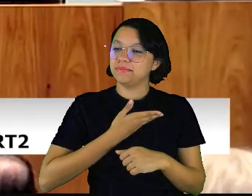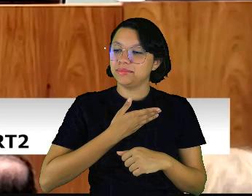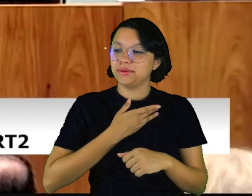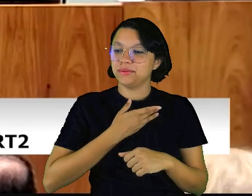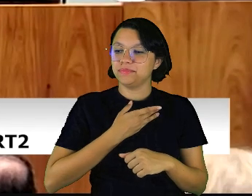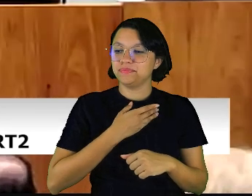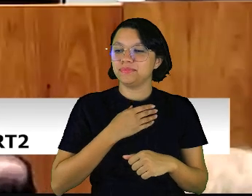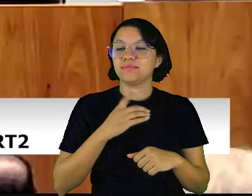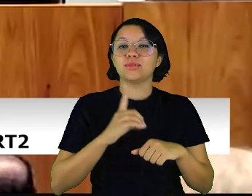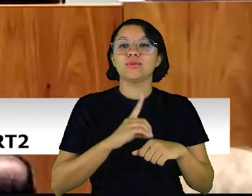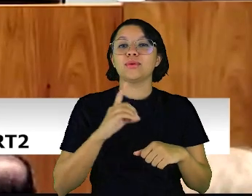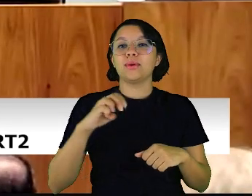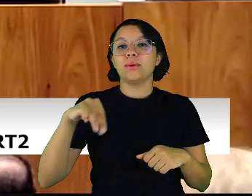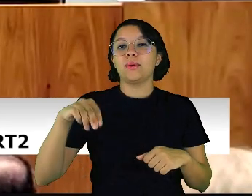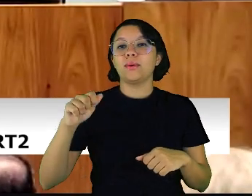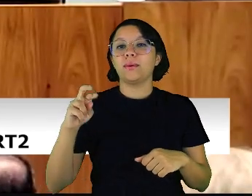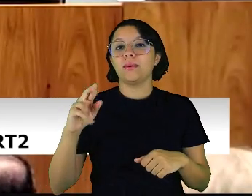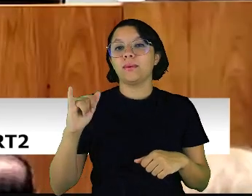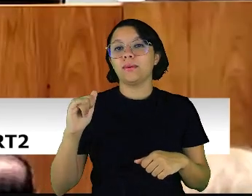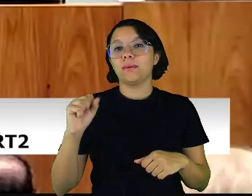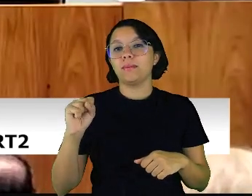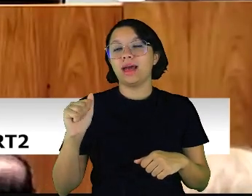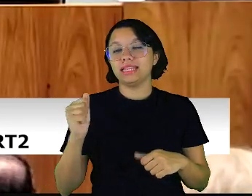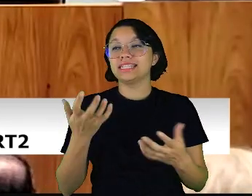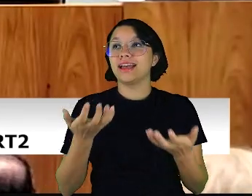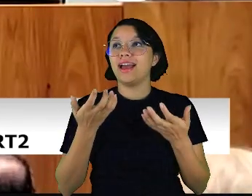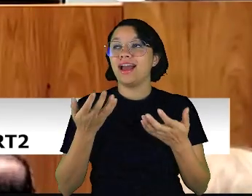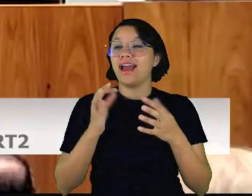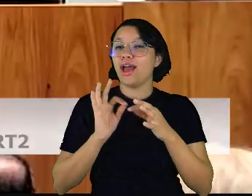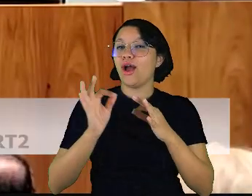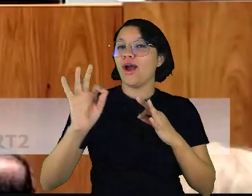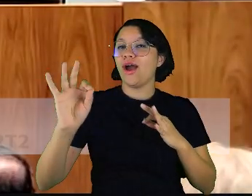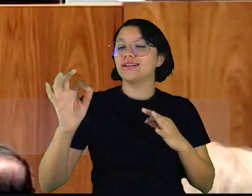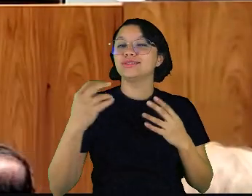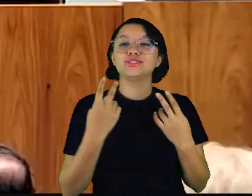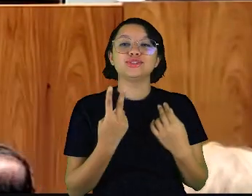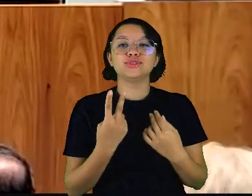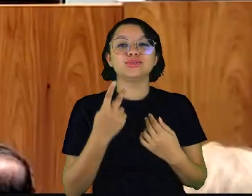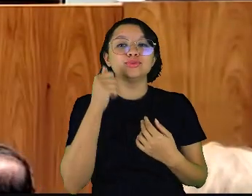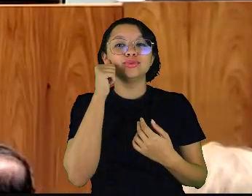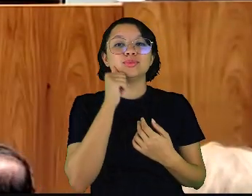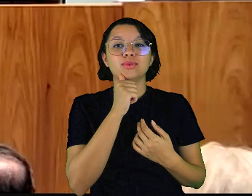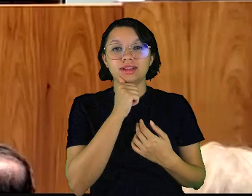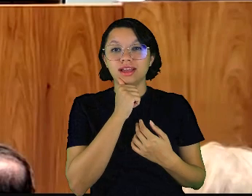doutora Marisa. Quis o destino que duas mulheres,